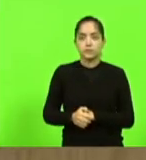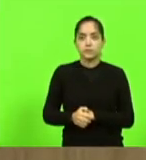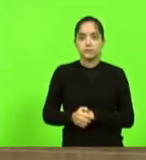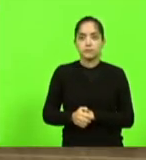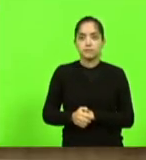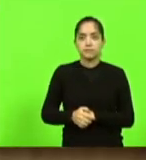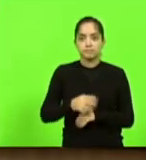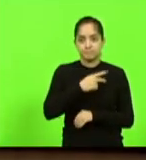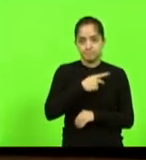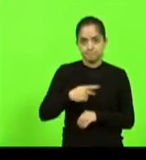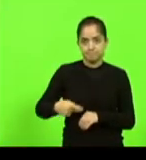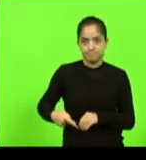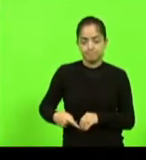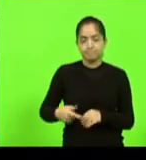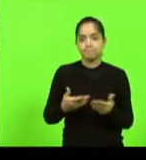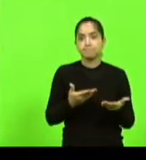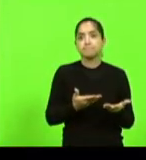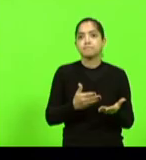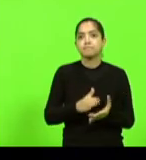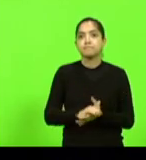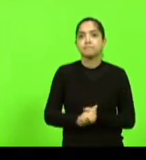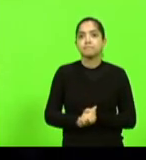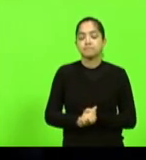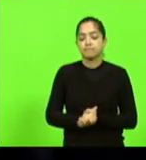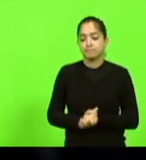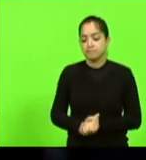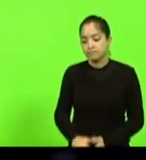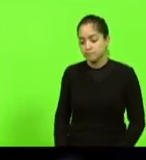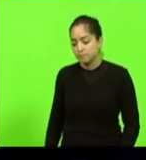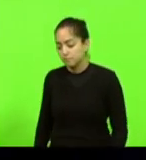Presidente Giovanni, pode ficar à vontade.